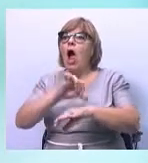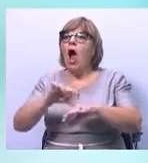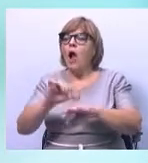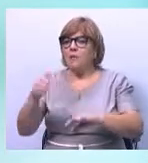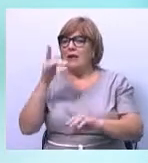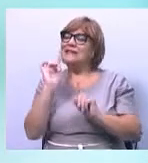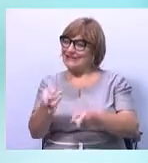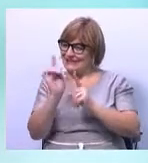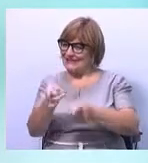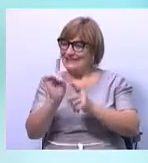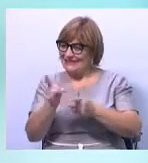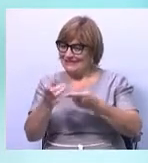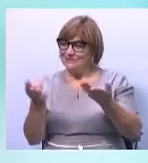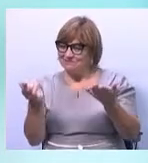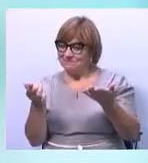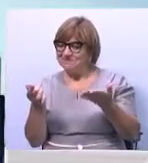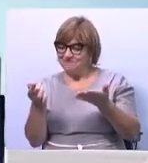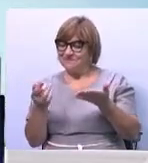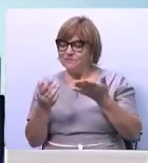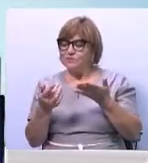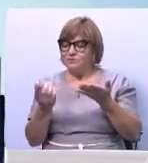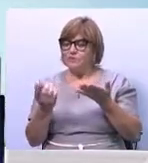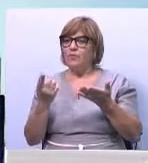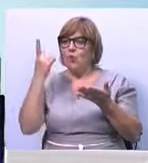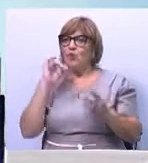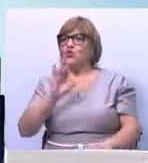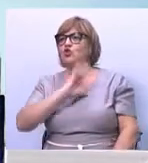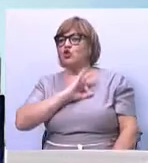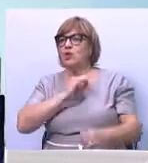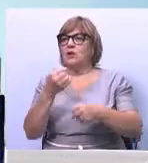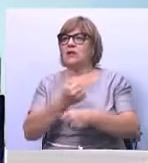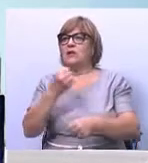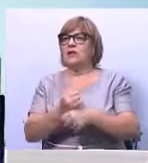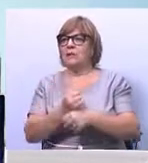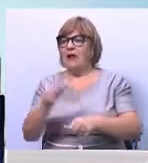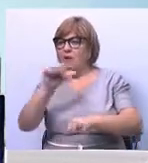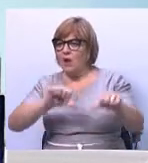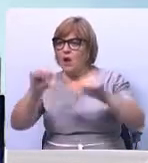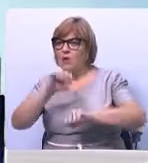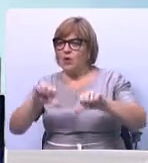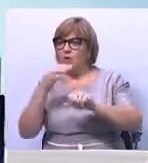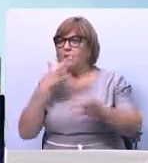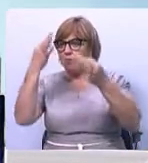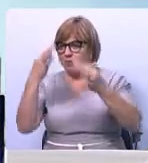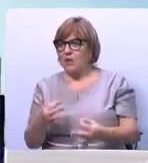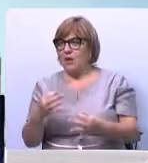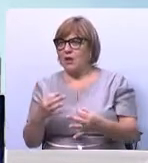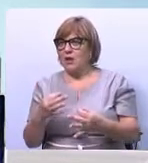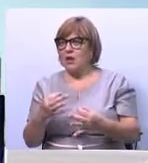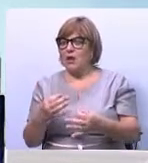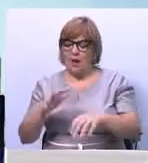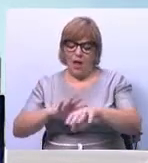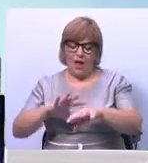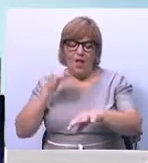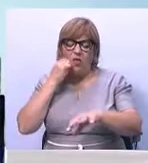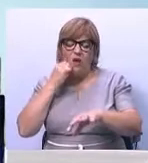Liliana? Foi mesmo isso. Foi um senhor que trabalhava num laboratório e que, de facto, magoou-se